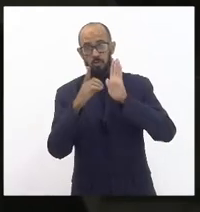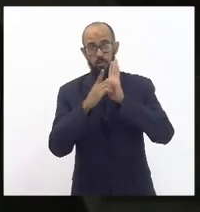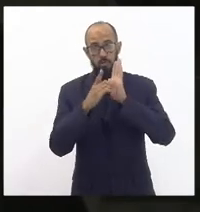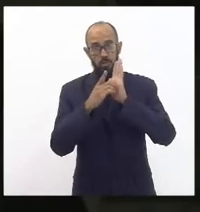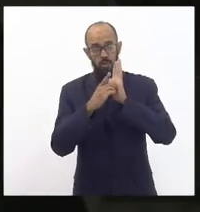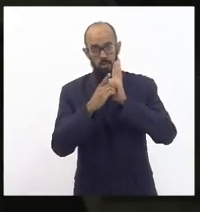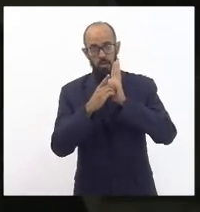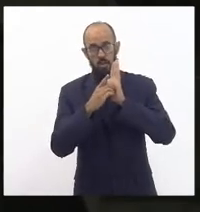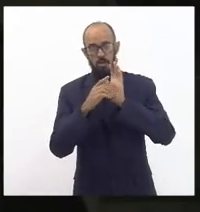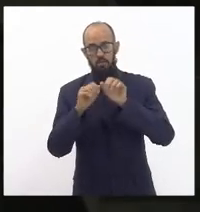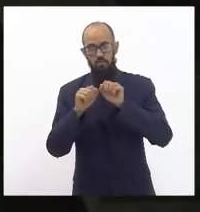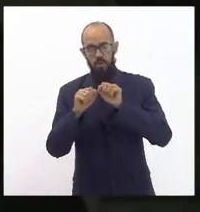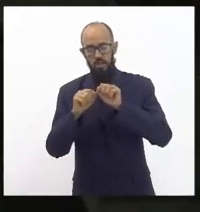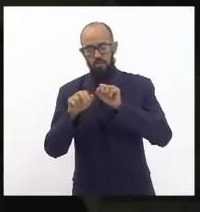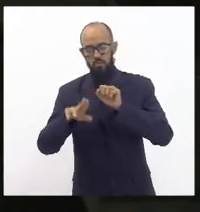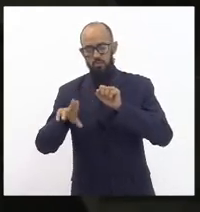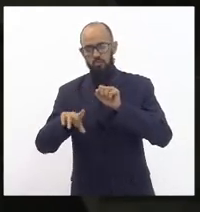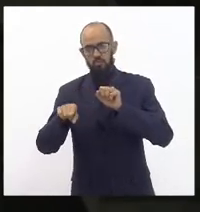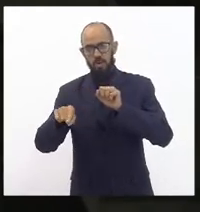usuário